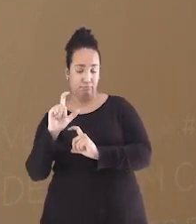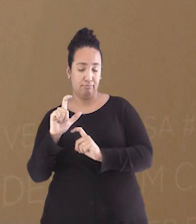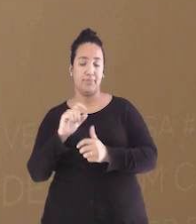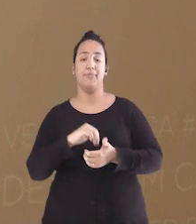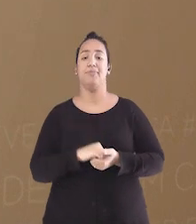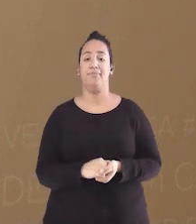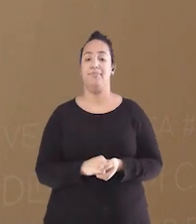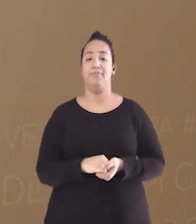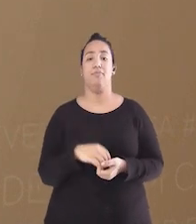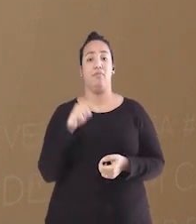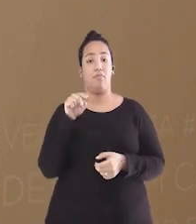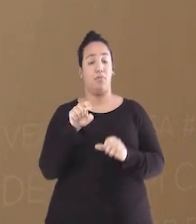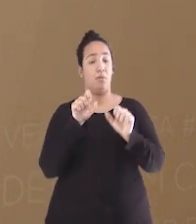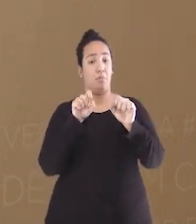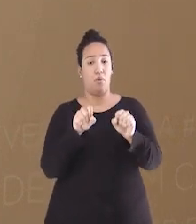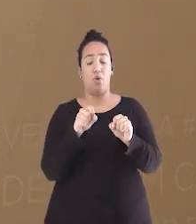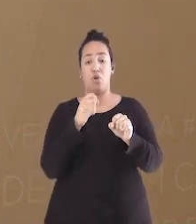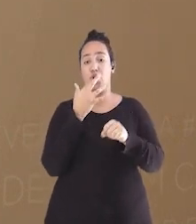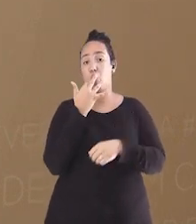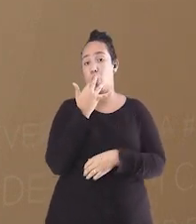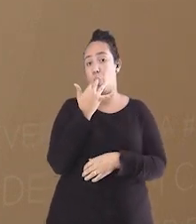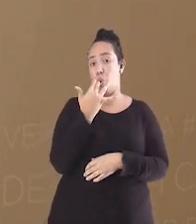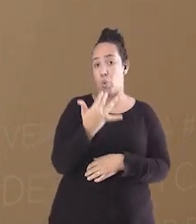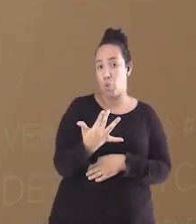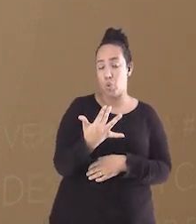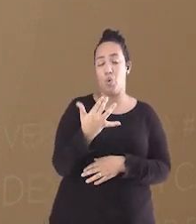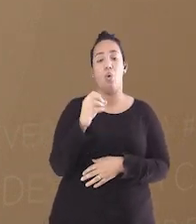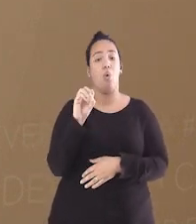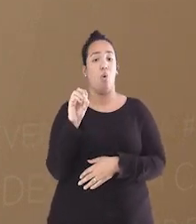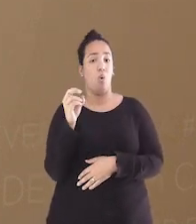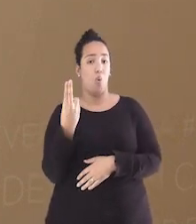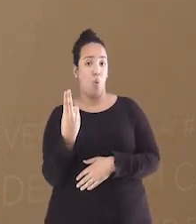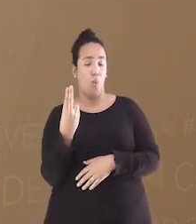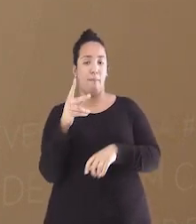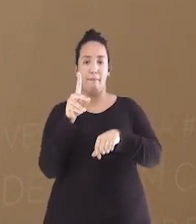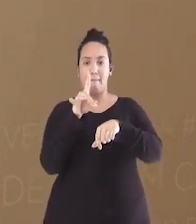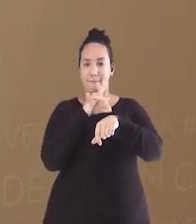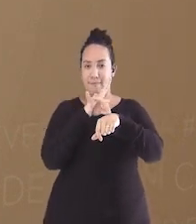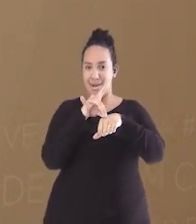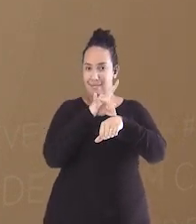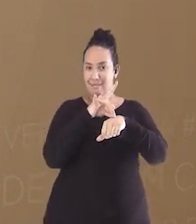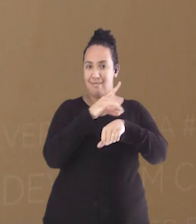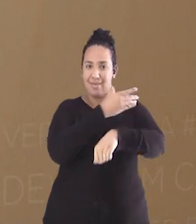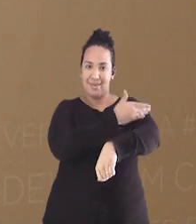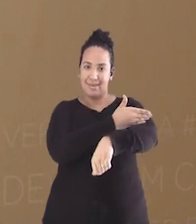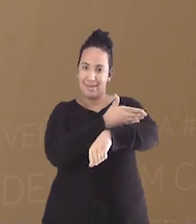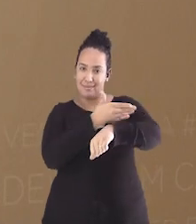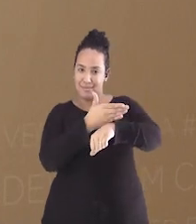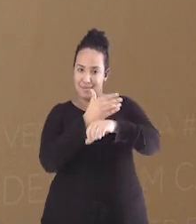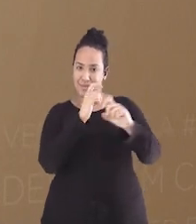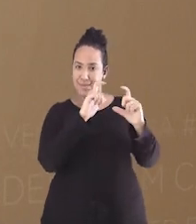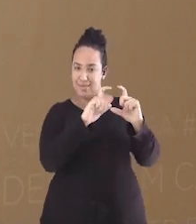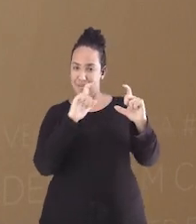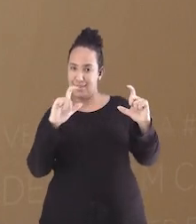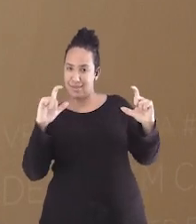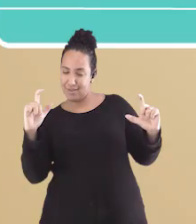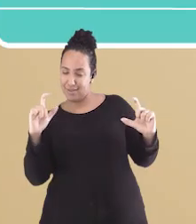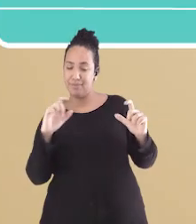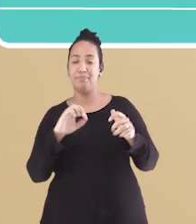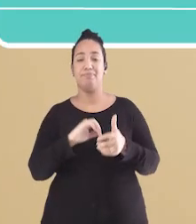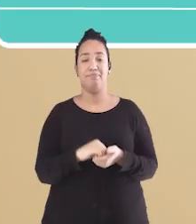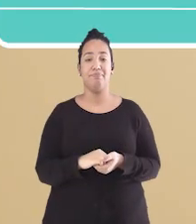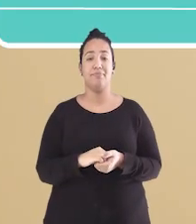em quadrinhos. Elas podem ser em preto e branco, como nessa tirinha que acabamos de analisar,